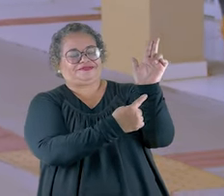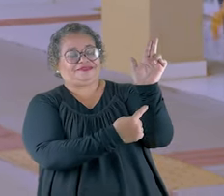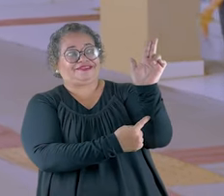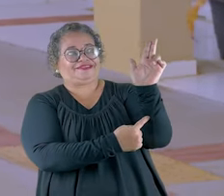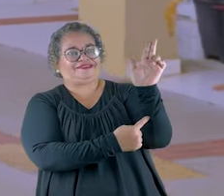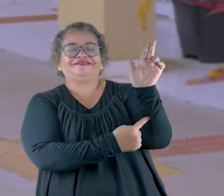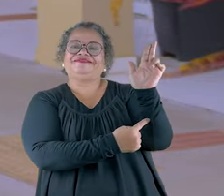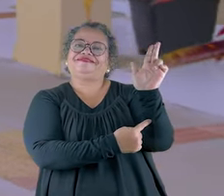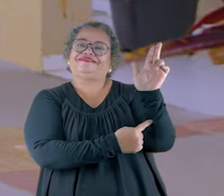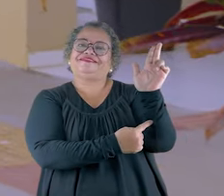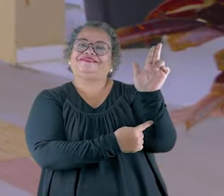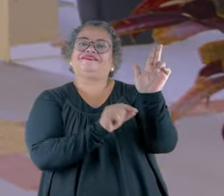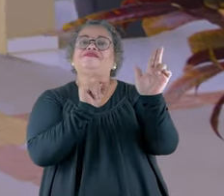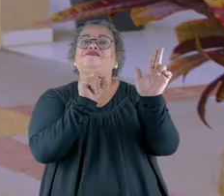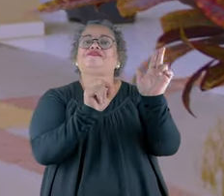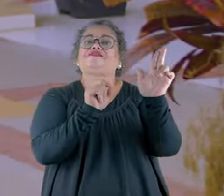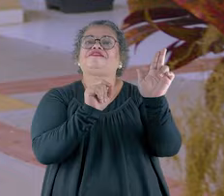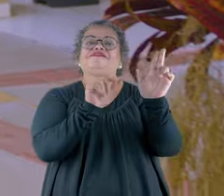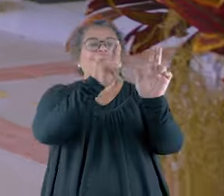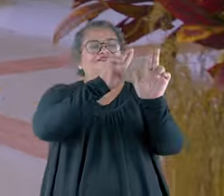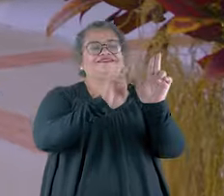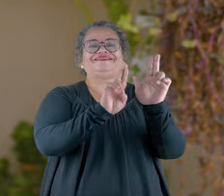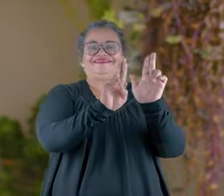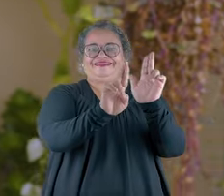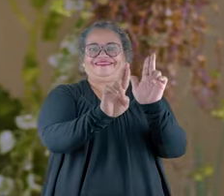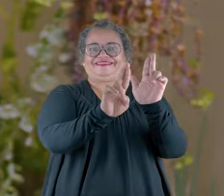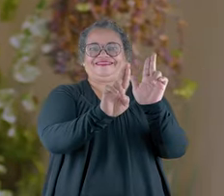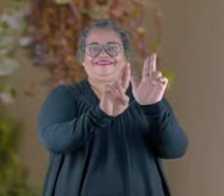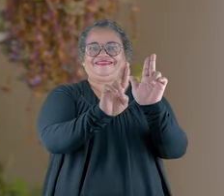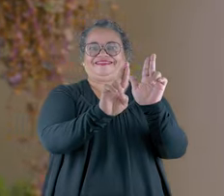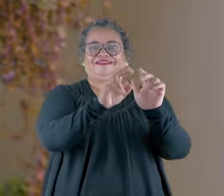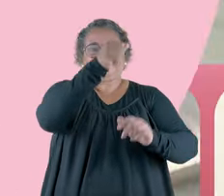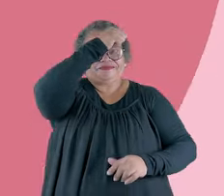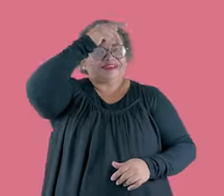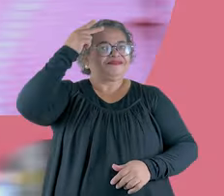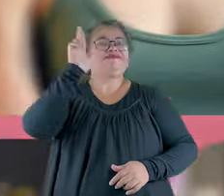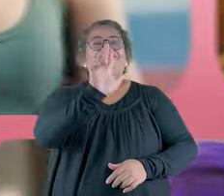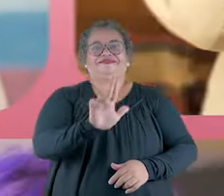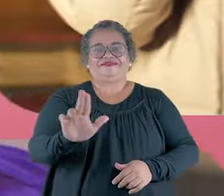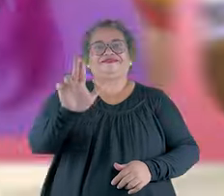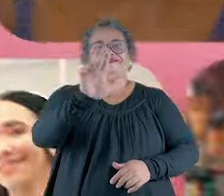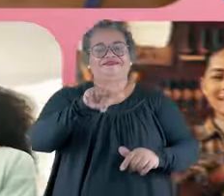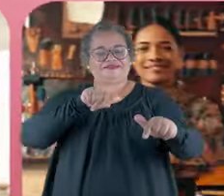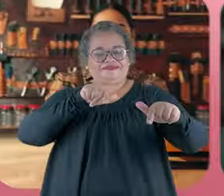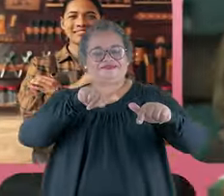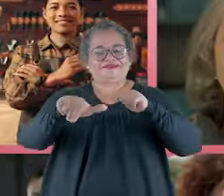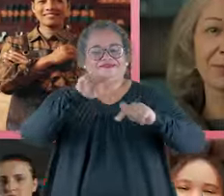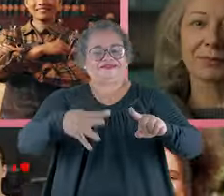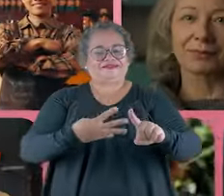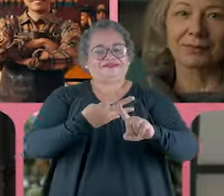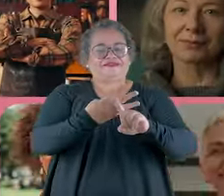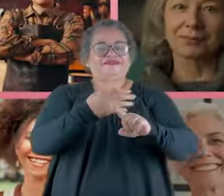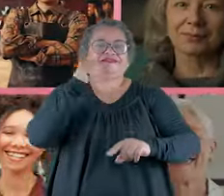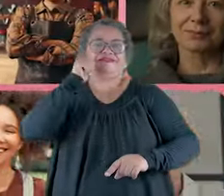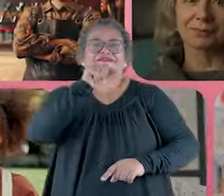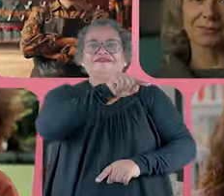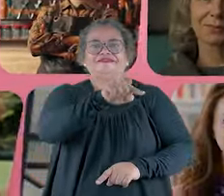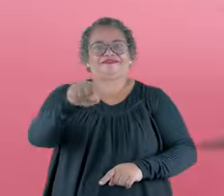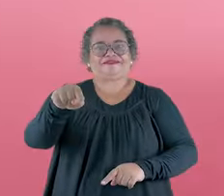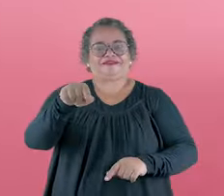aqui o que a gente tem é o que a gente mais deseja. Respeito. Prefeitura